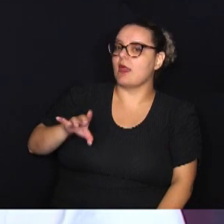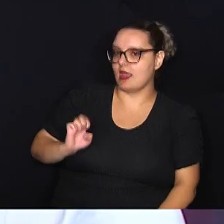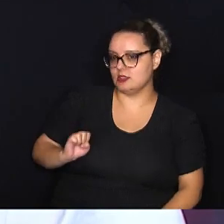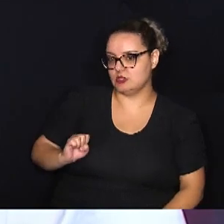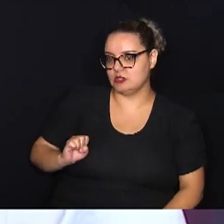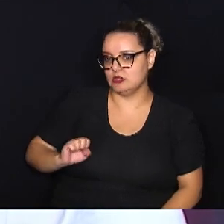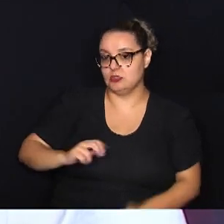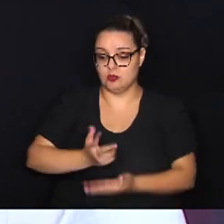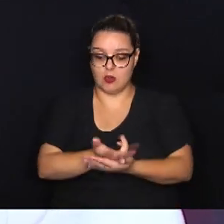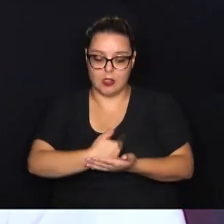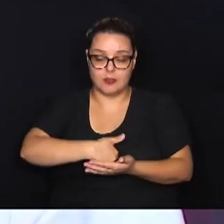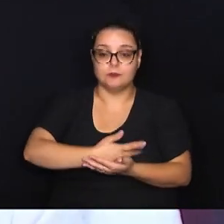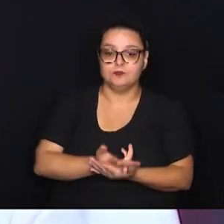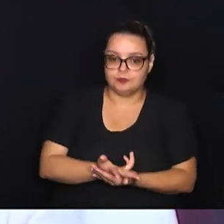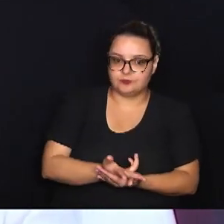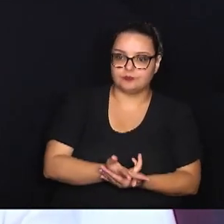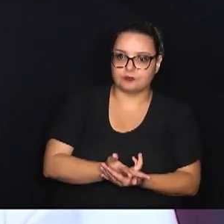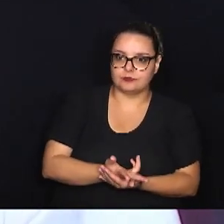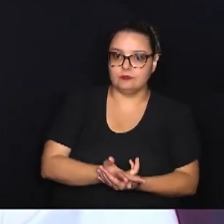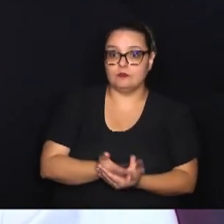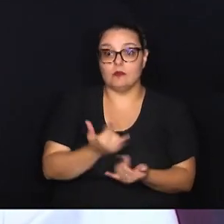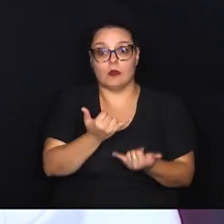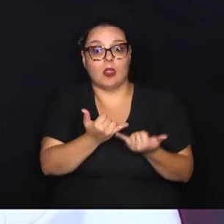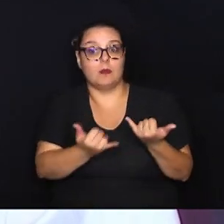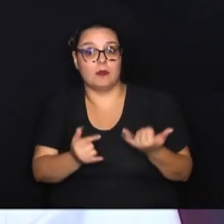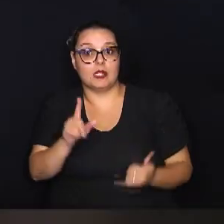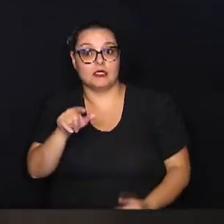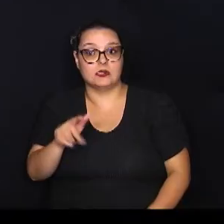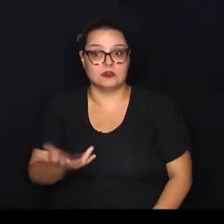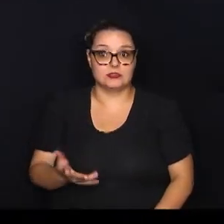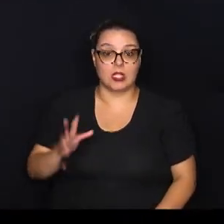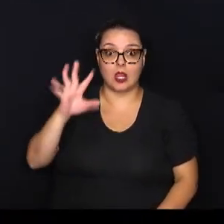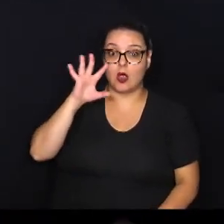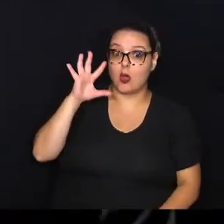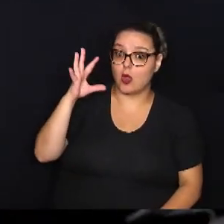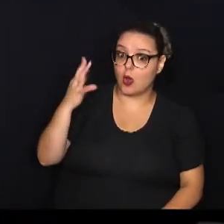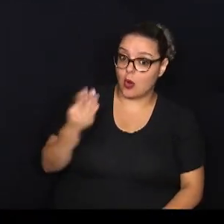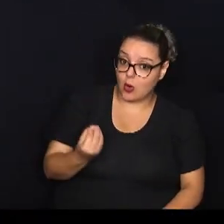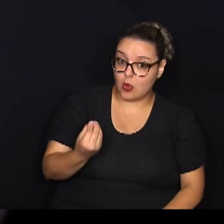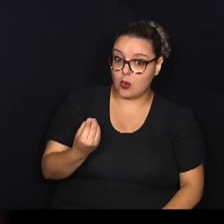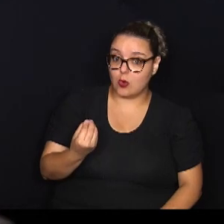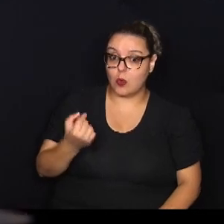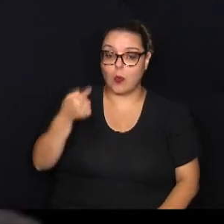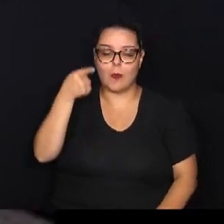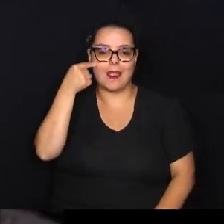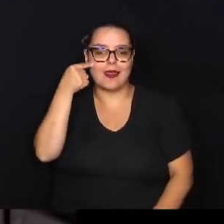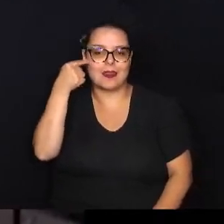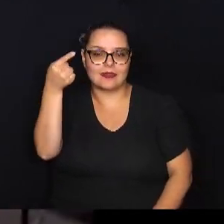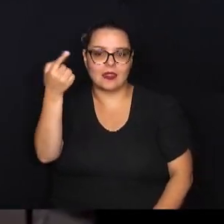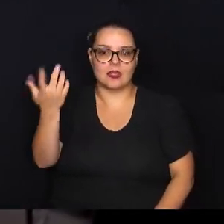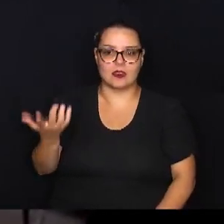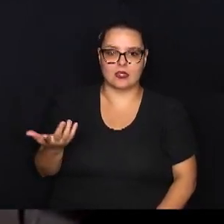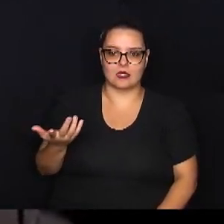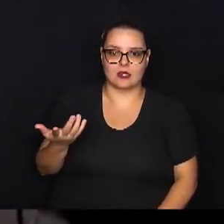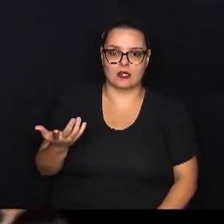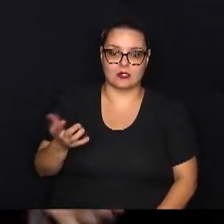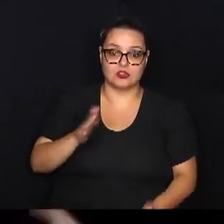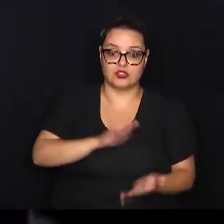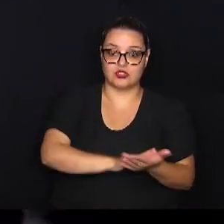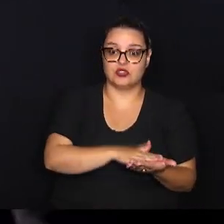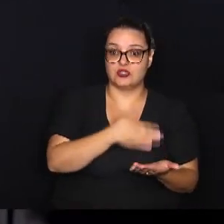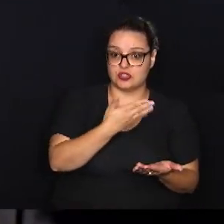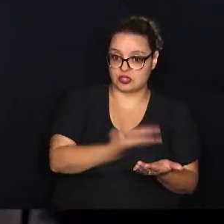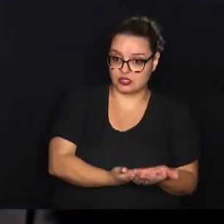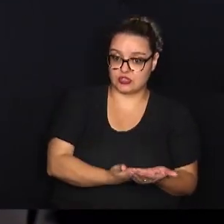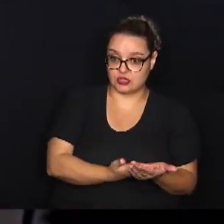essa musicalidade, parte dela é compreendida como a noção de interpretar